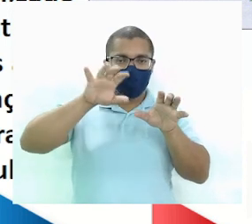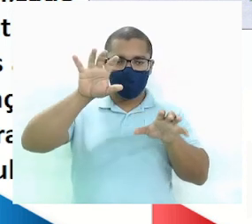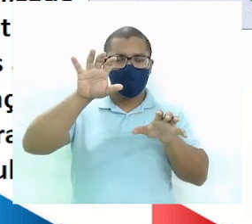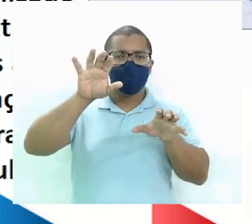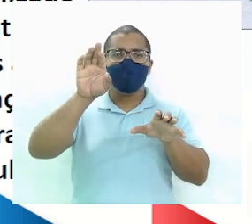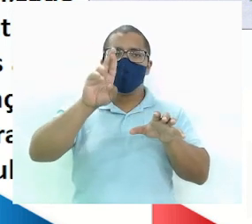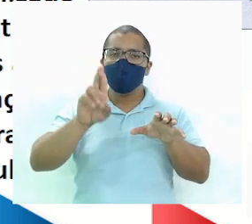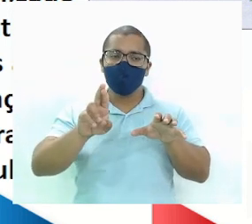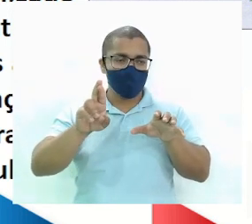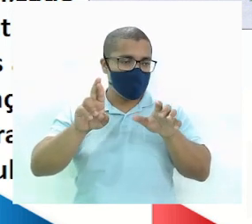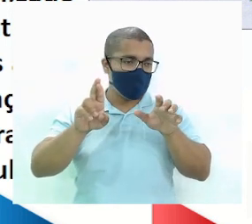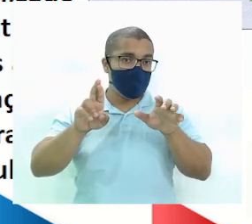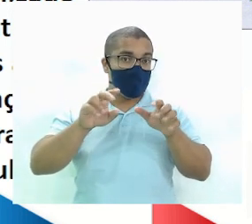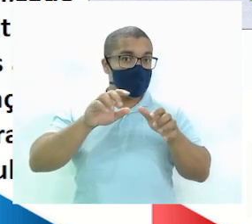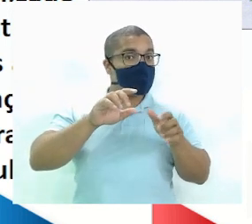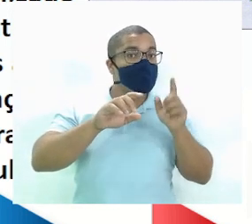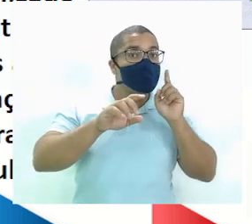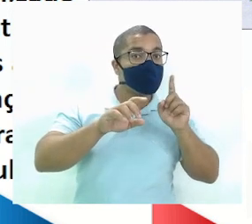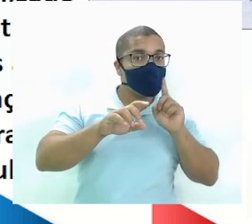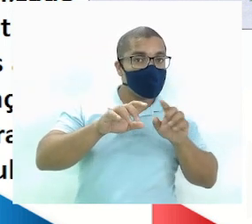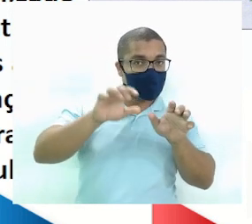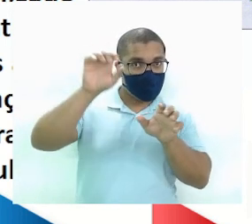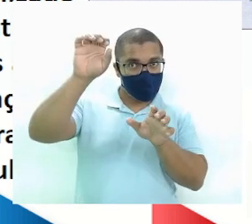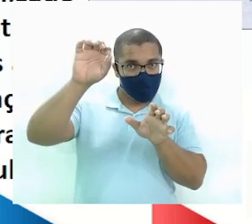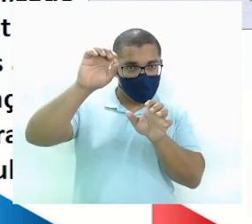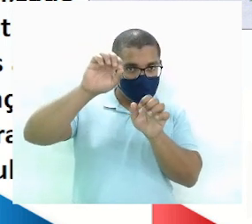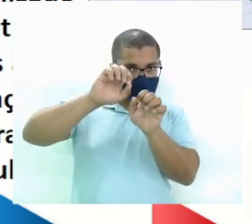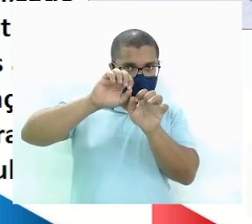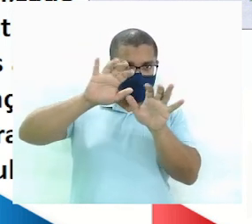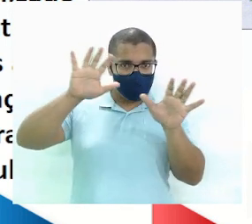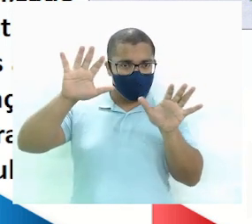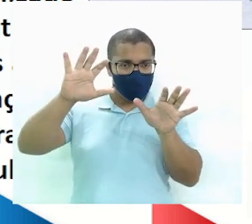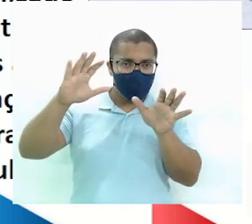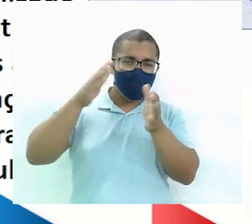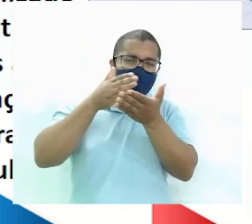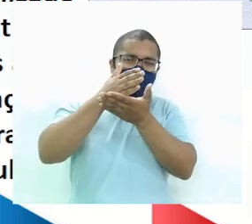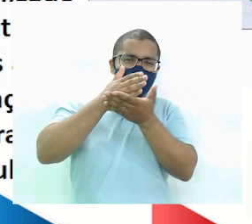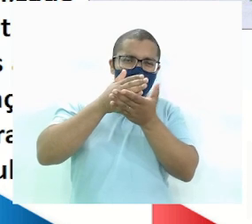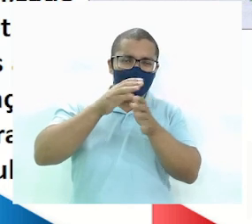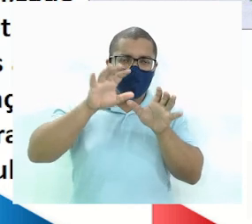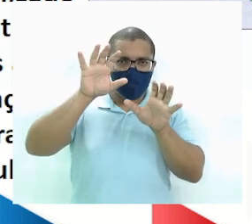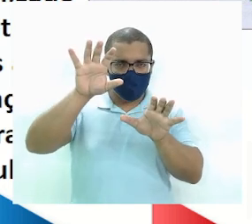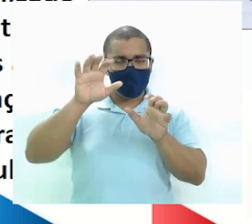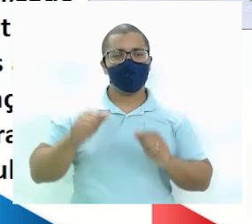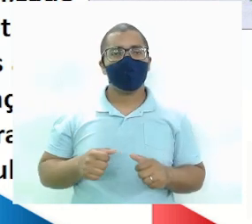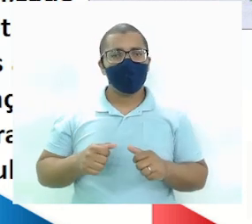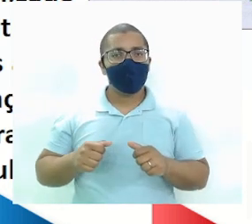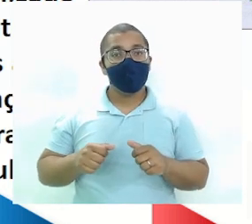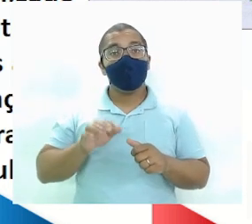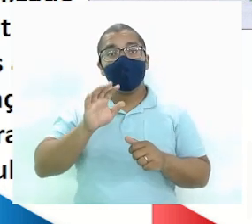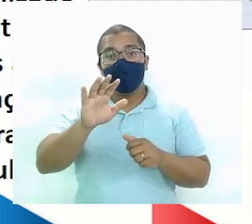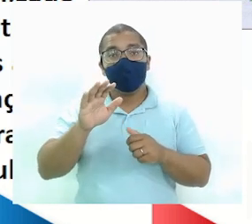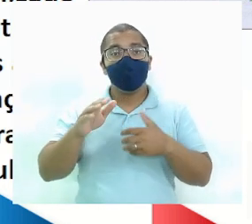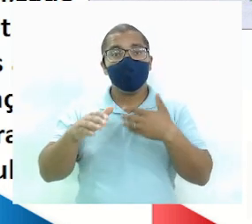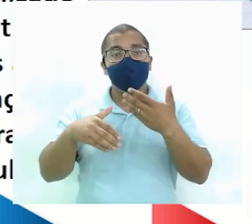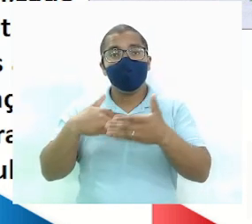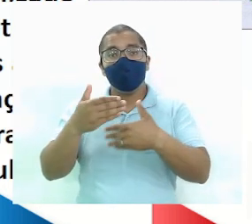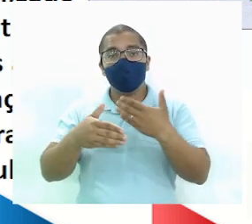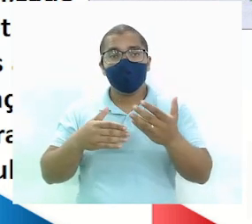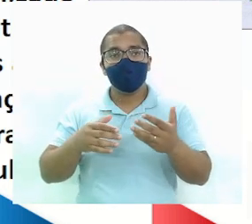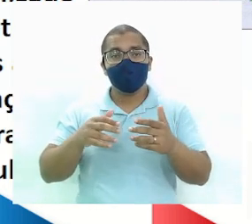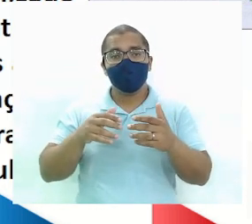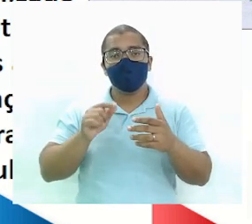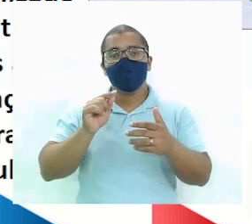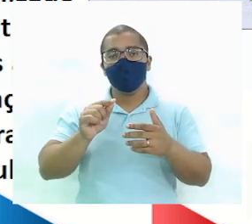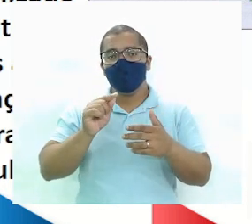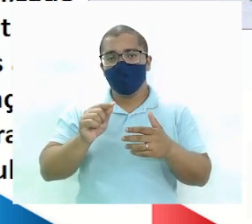Rússia. Na época de movimentação dos povos até a América, o mar estava no nível mais baixo e, graças à glaciação, desta